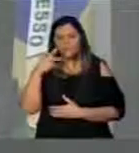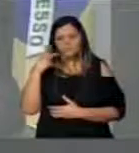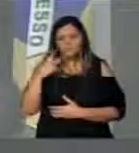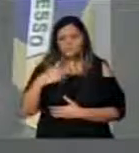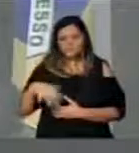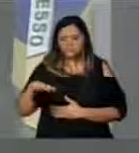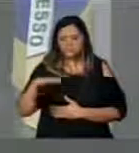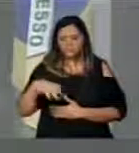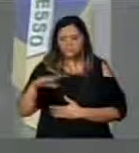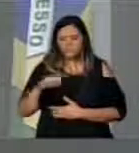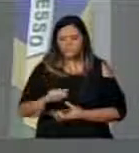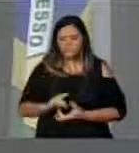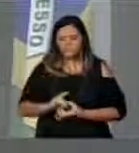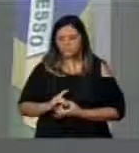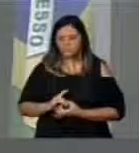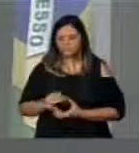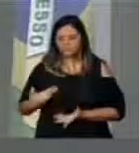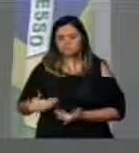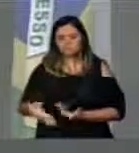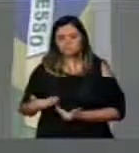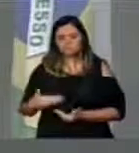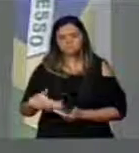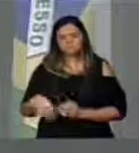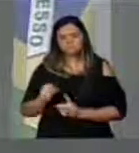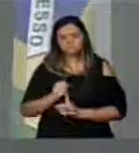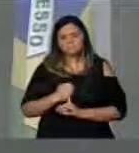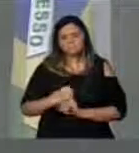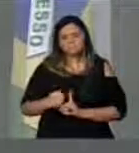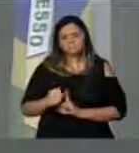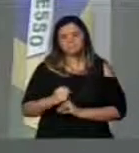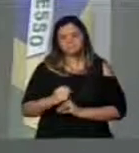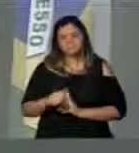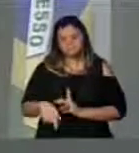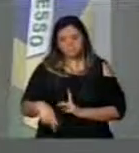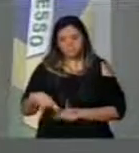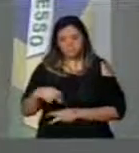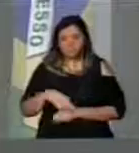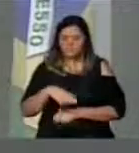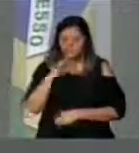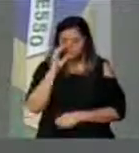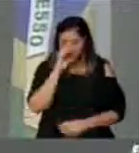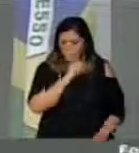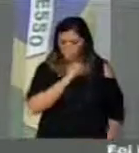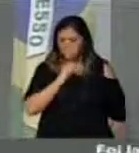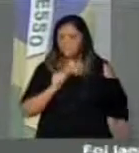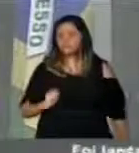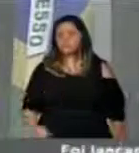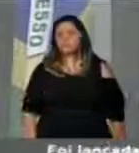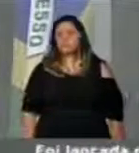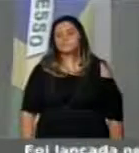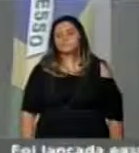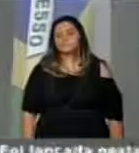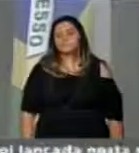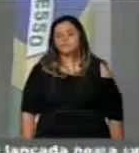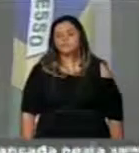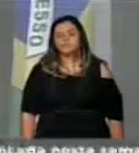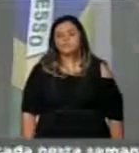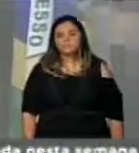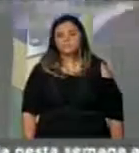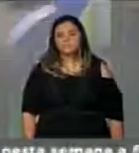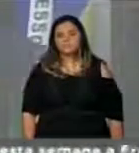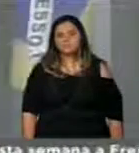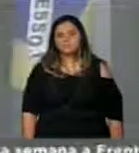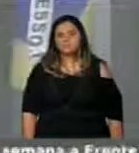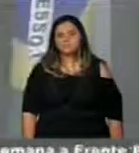da população ea facilidade de resolver os seus problemas de forma muito mais rápida muito mais sólida e muito mais presente no cotidiano